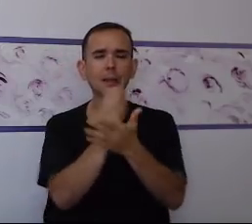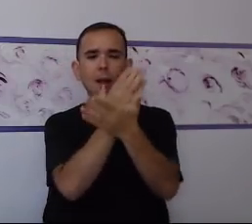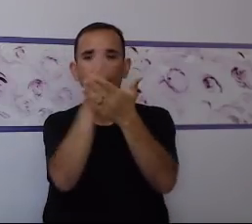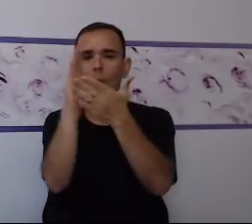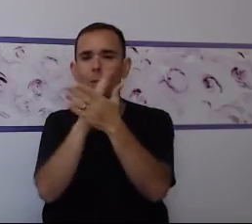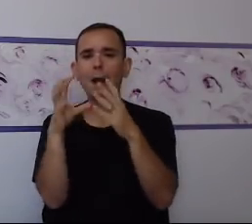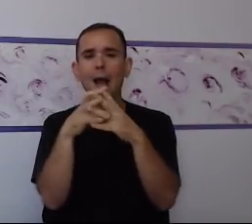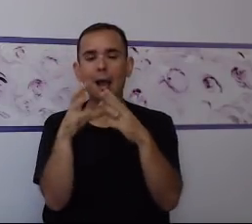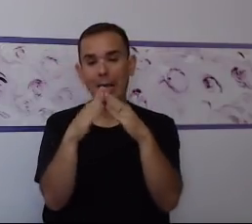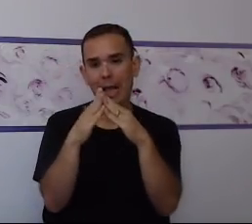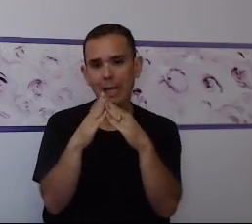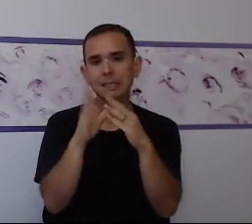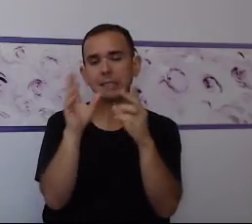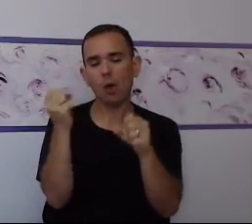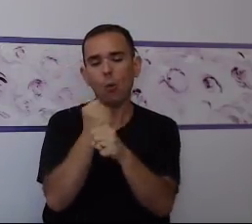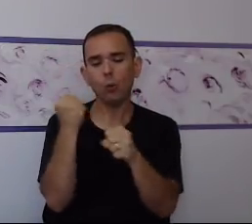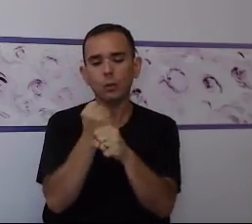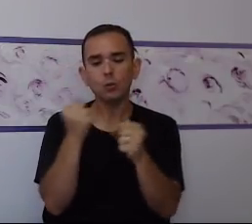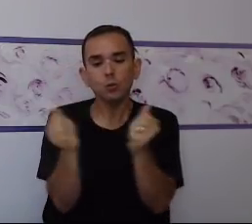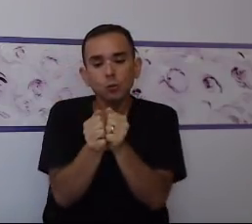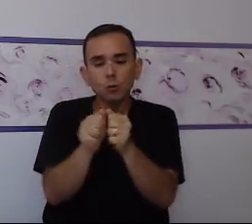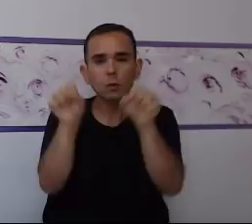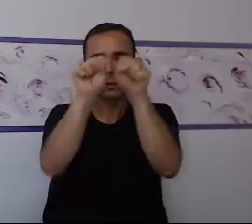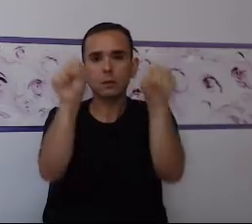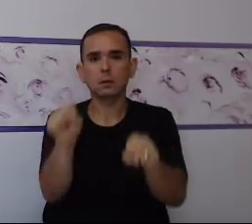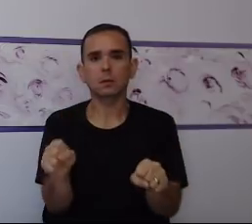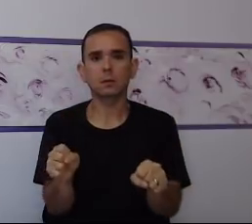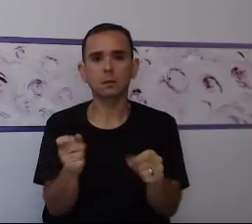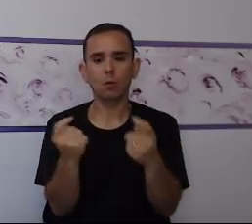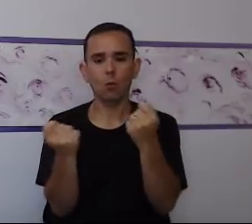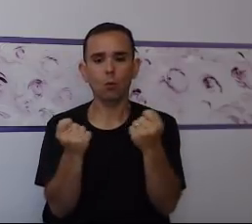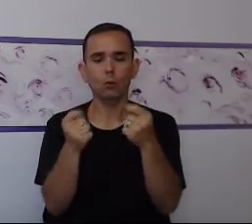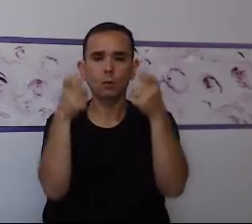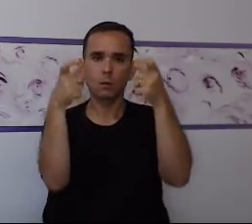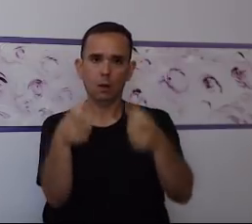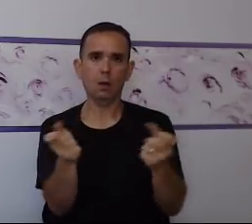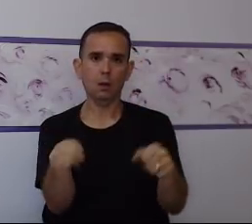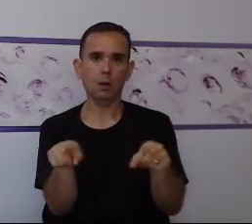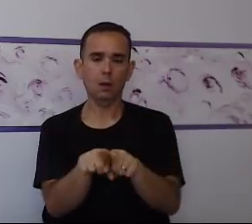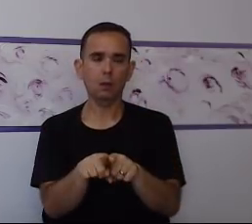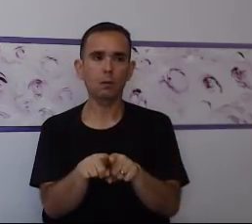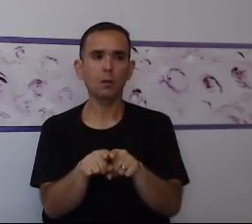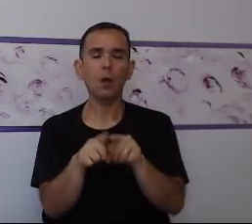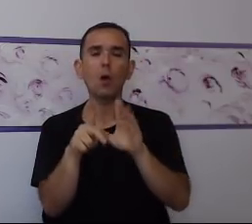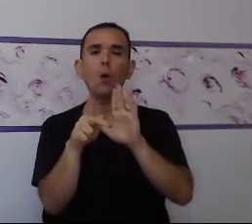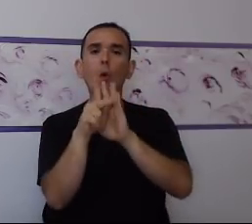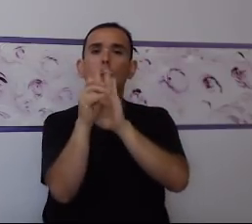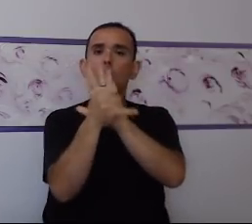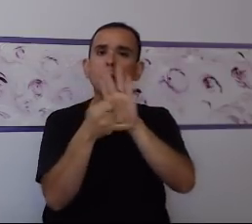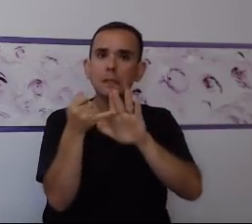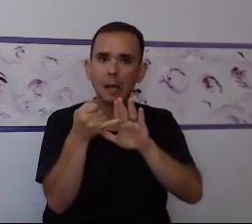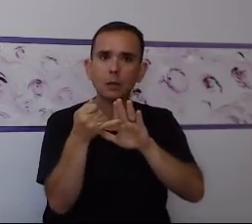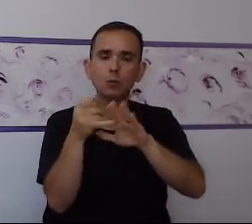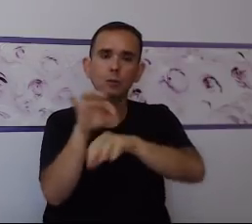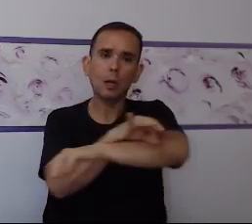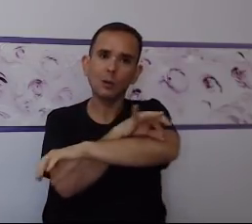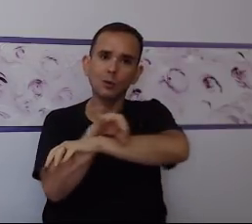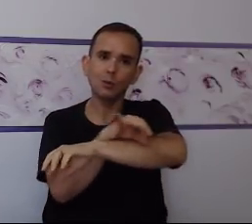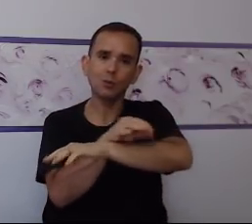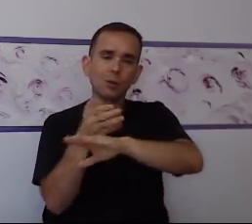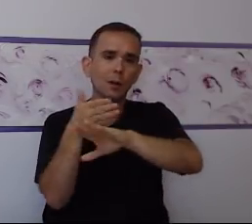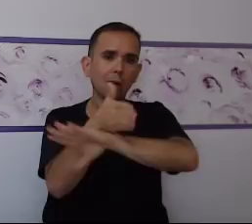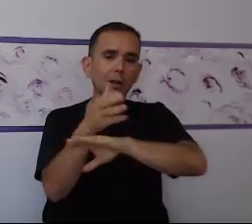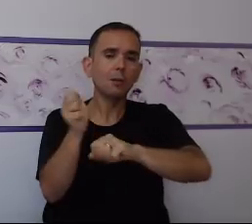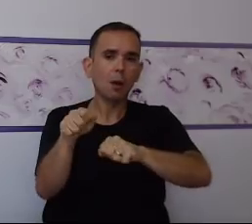que são construídas com esse controle de ambiente. Tá? Projetos arquitetônicos para acessibilidade.